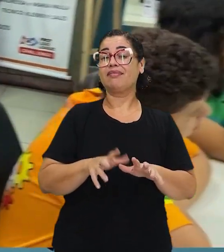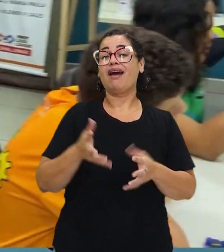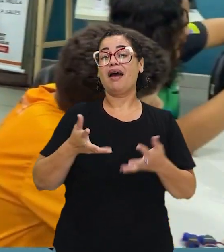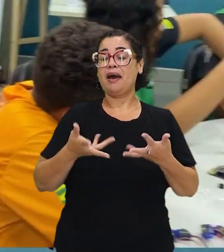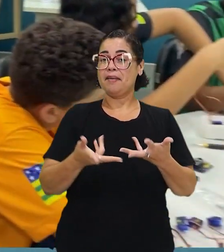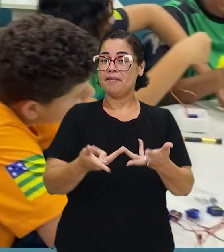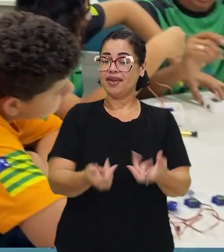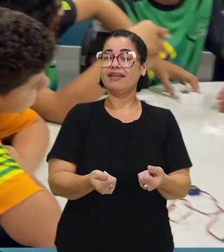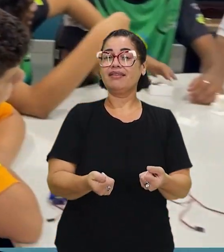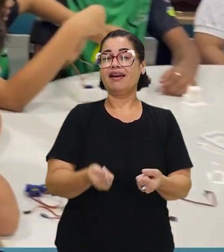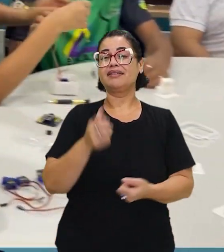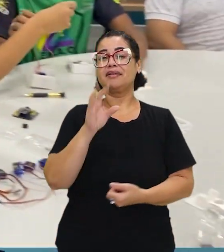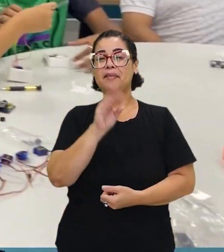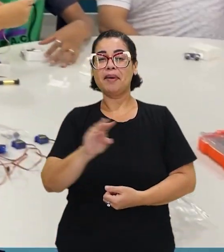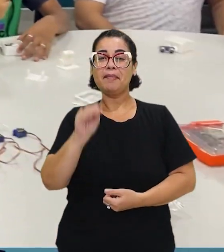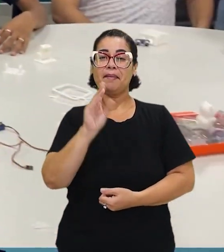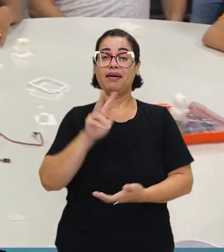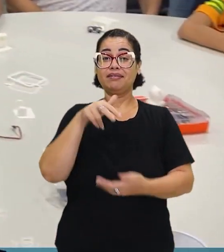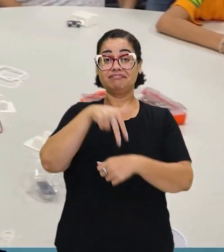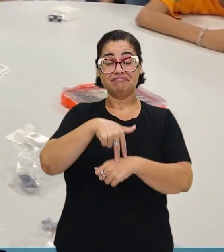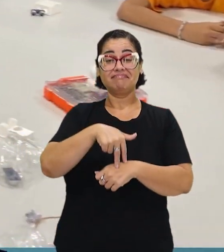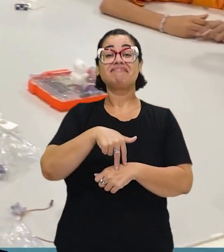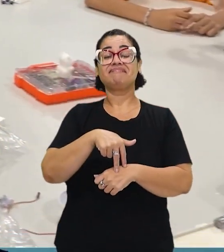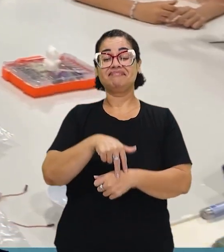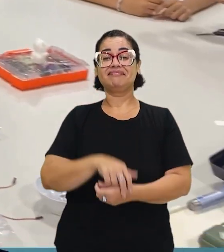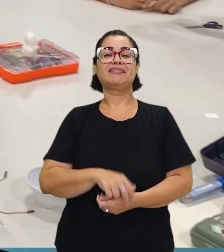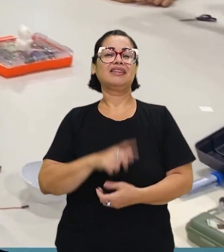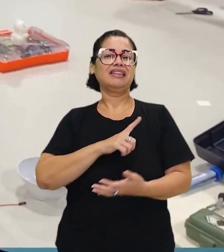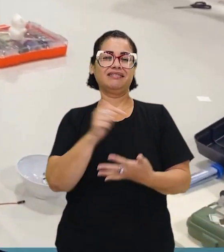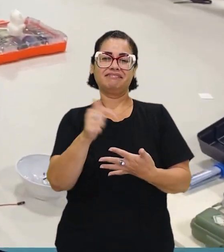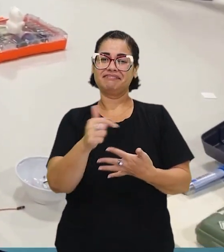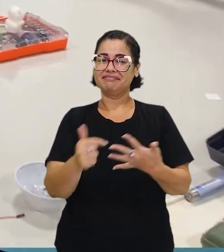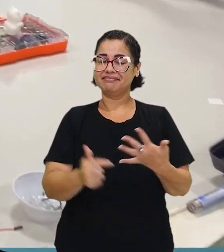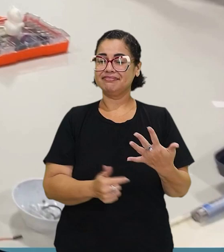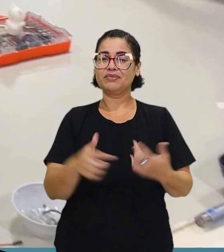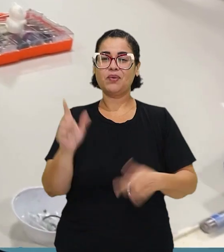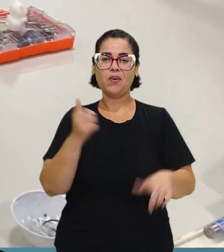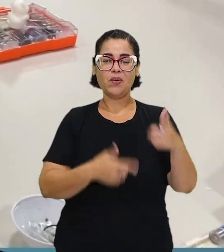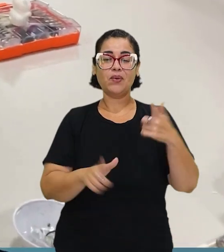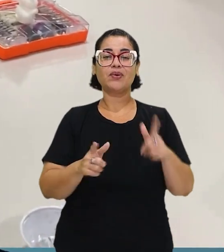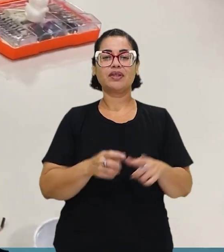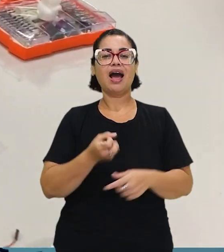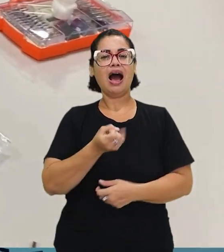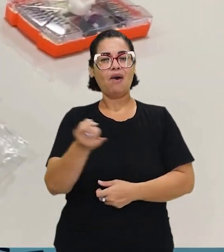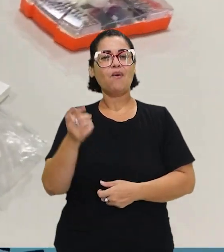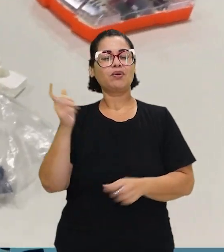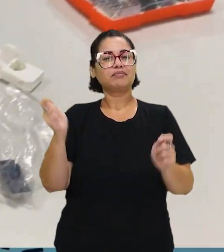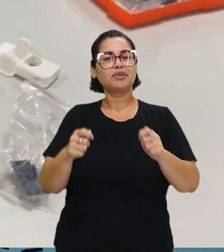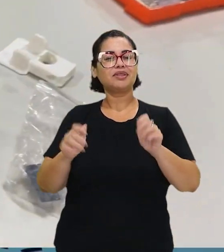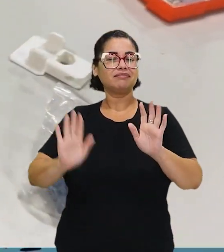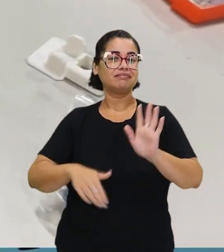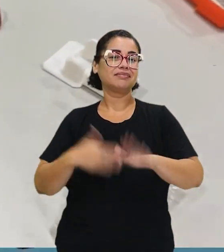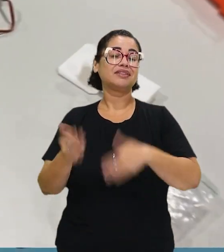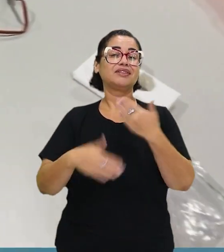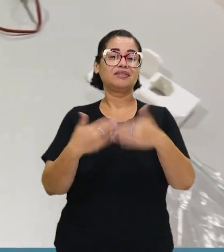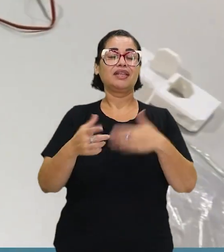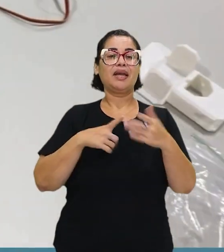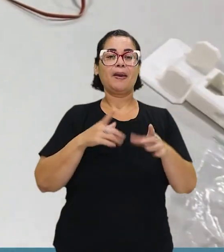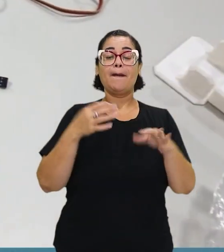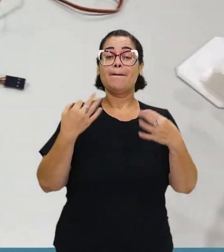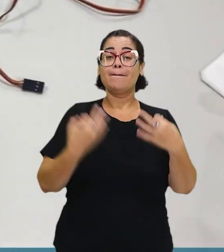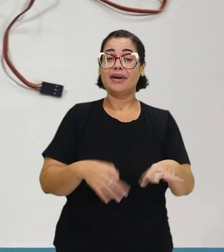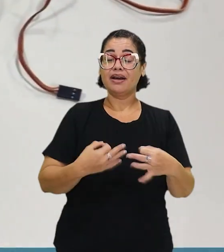habilidades de oratória, falar em público, e entre outras. Inclusive, alguns deles envolvem o planejamento do